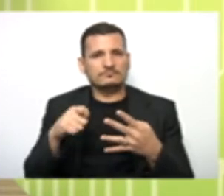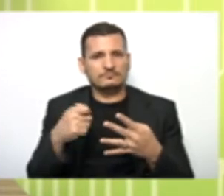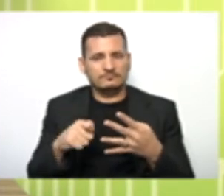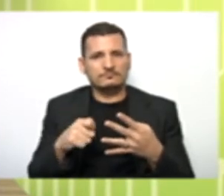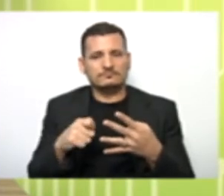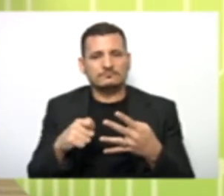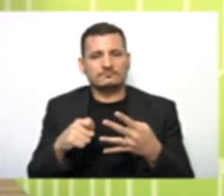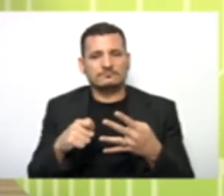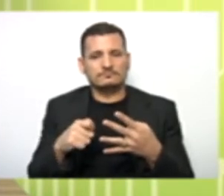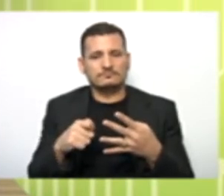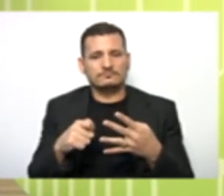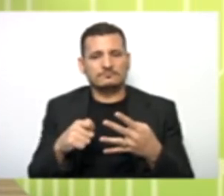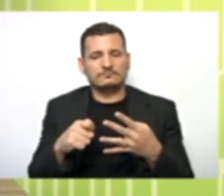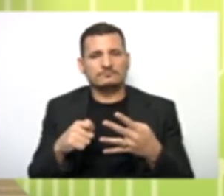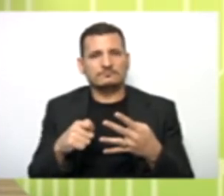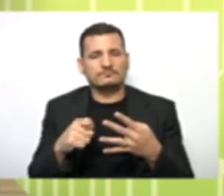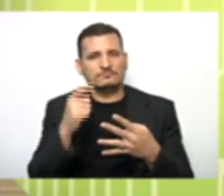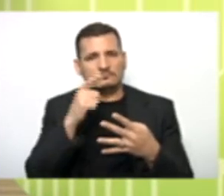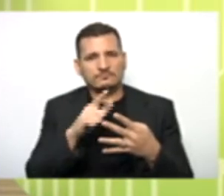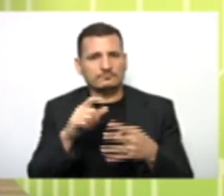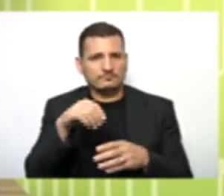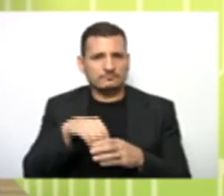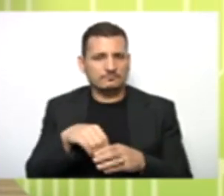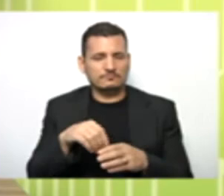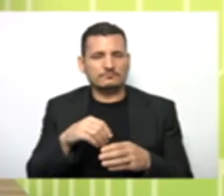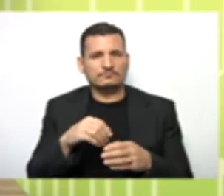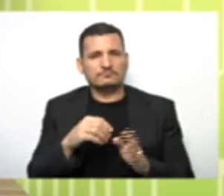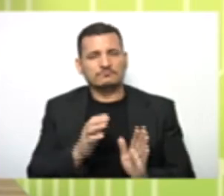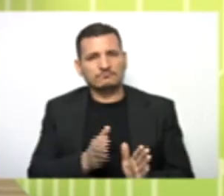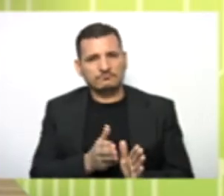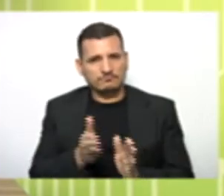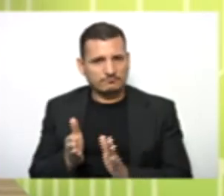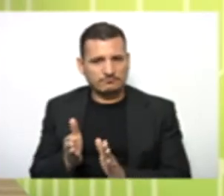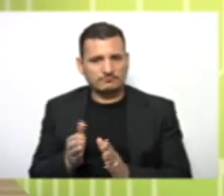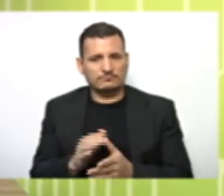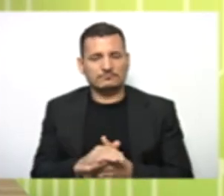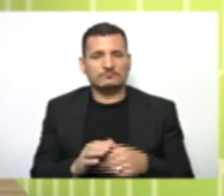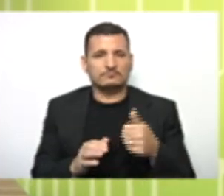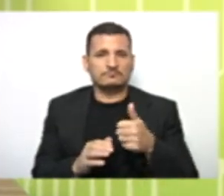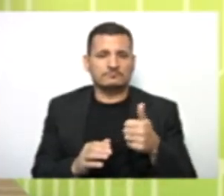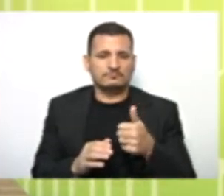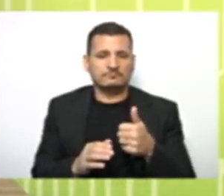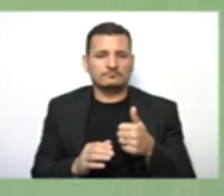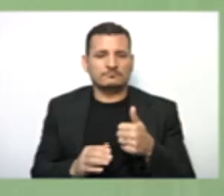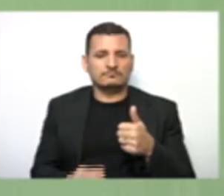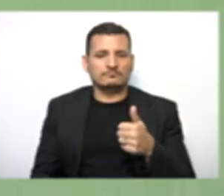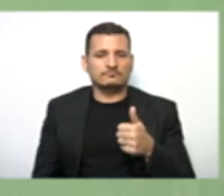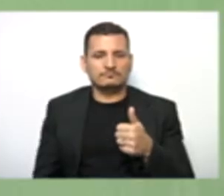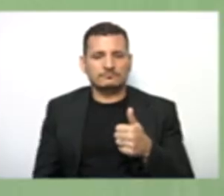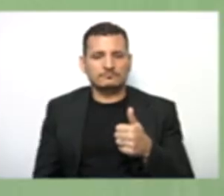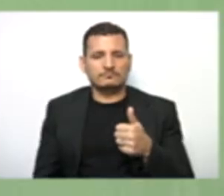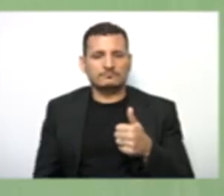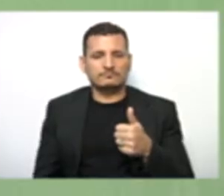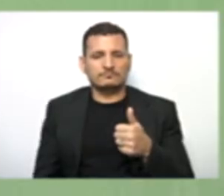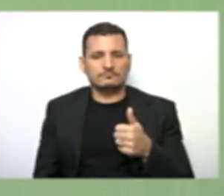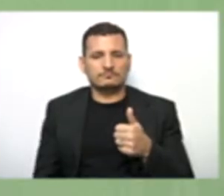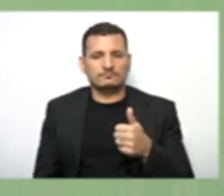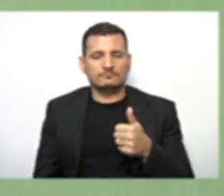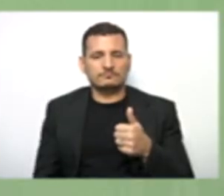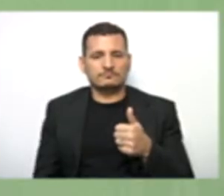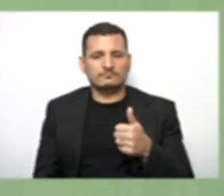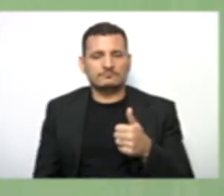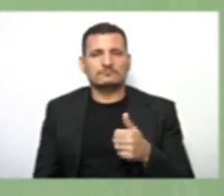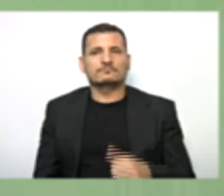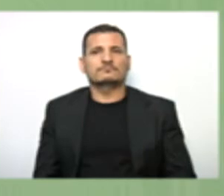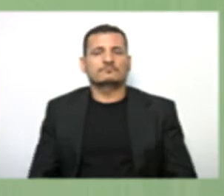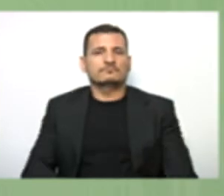gente falar, para a gente construir um processo. Primeiro, na etapa de construção, vamos Aí, professor, só mais